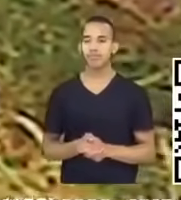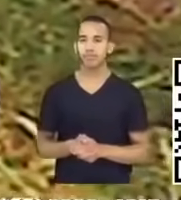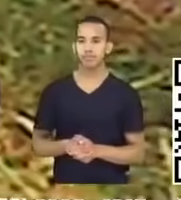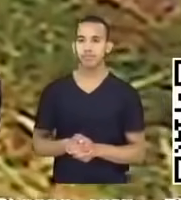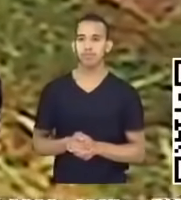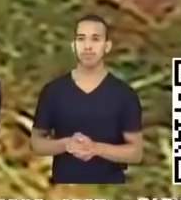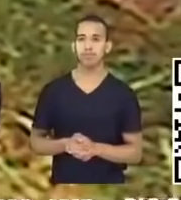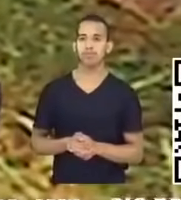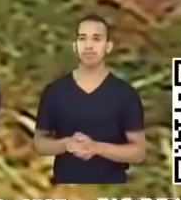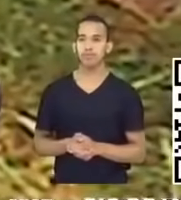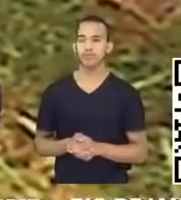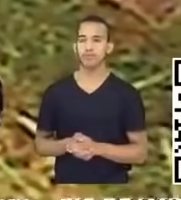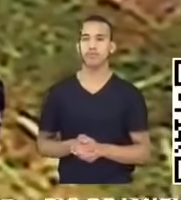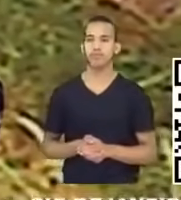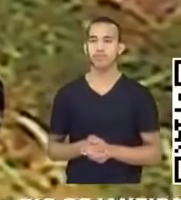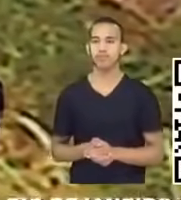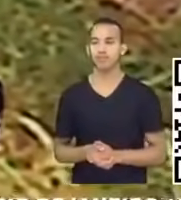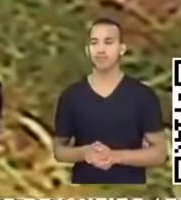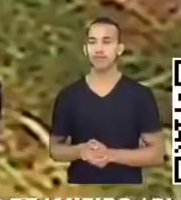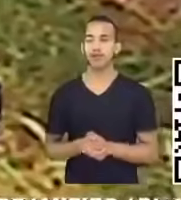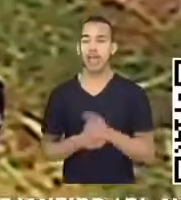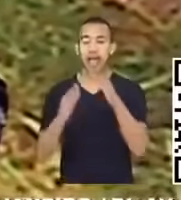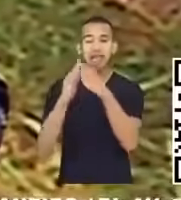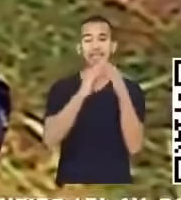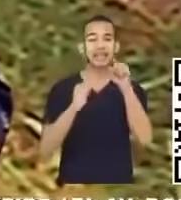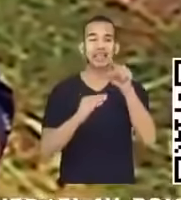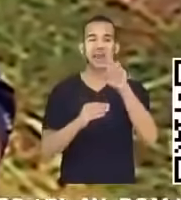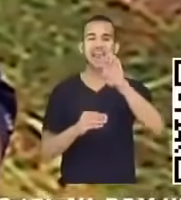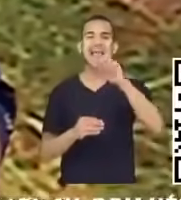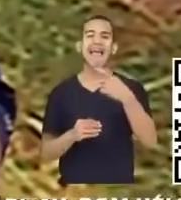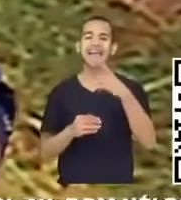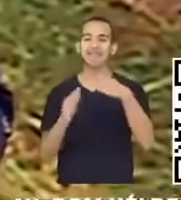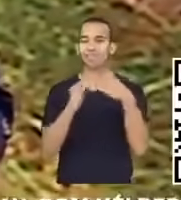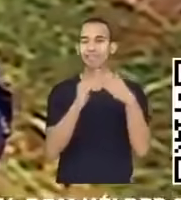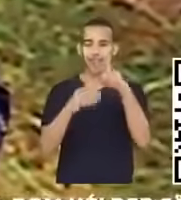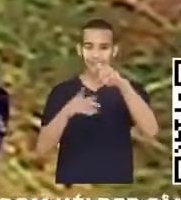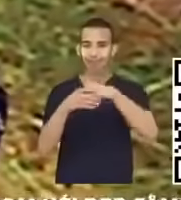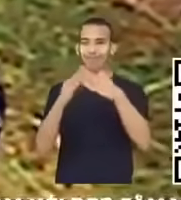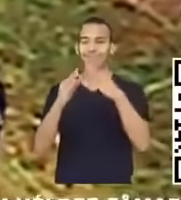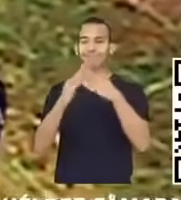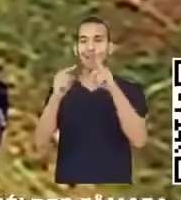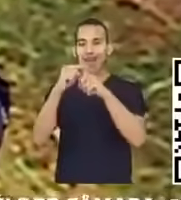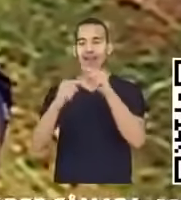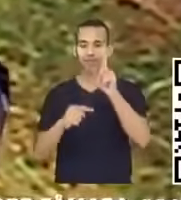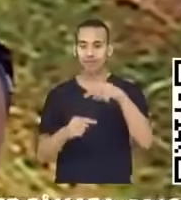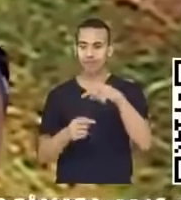e eu o vizinho dele o ex vizinho dele é da igreja